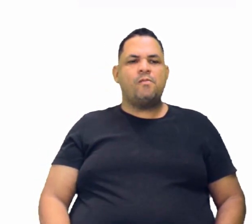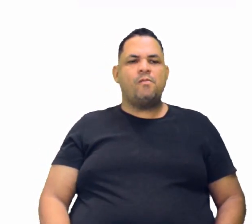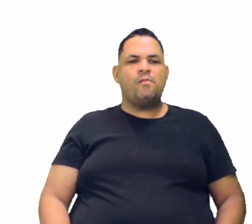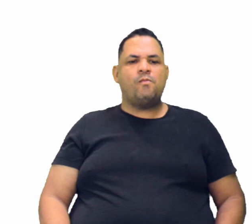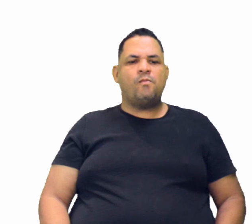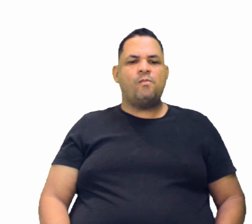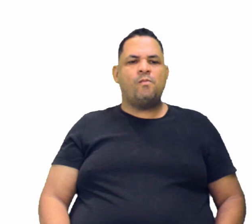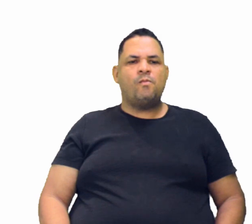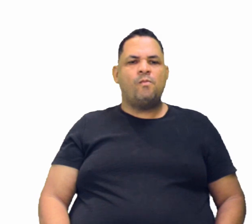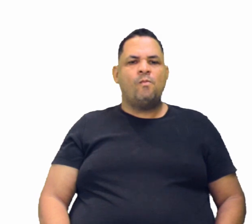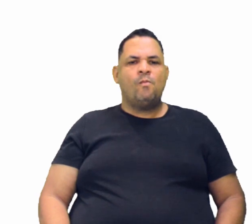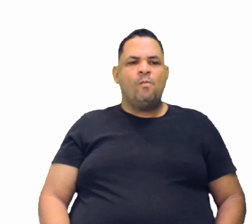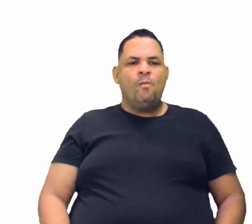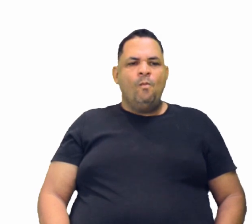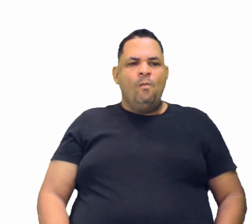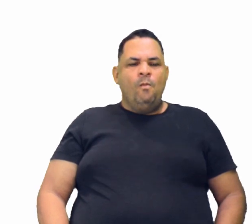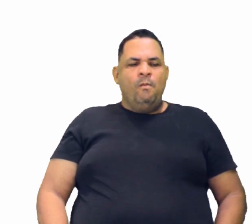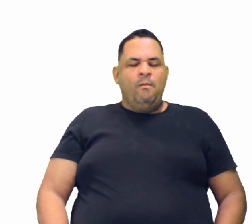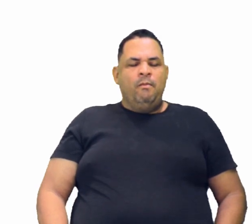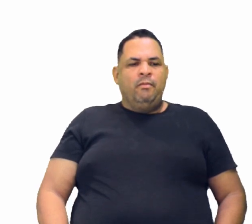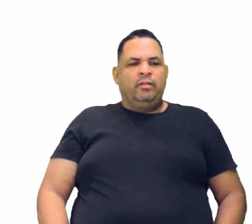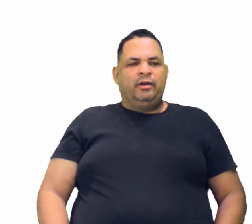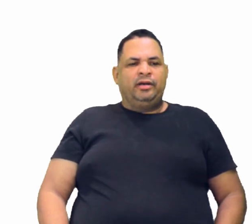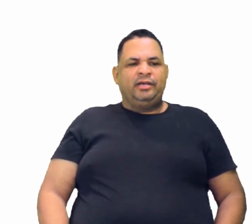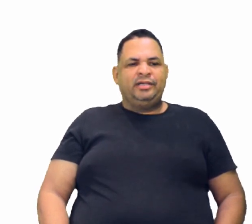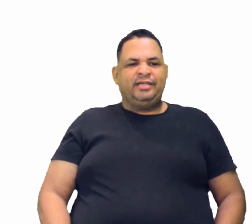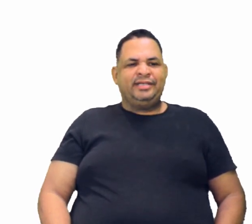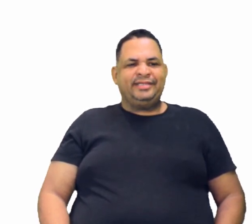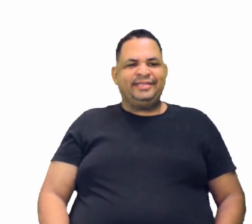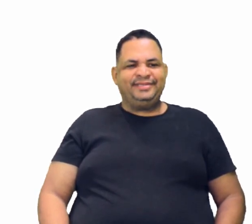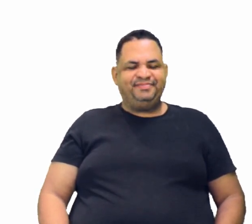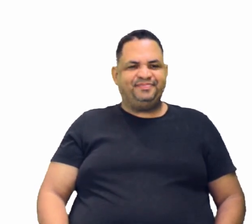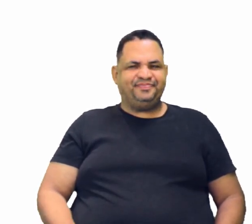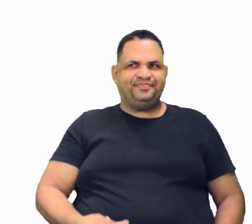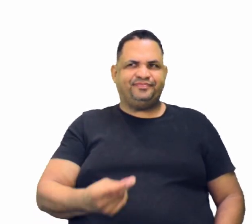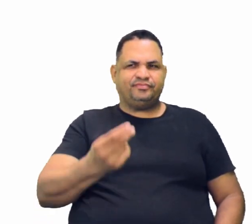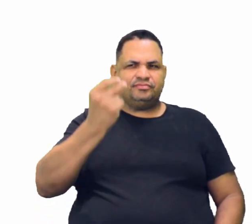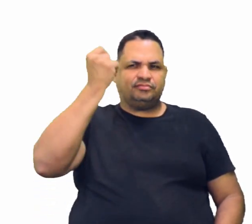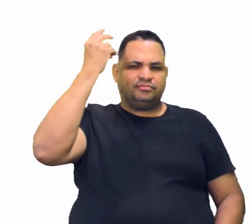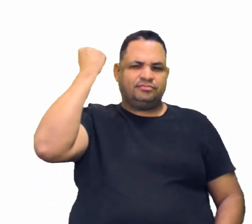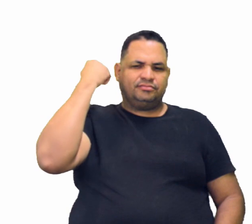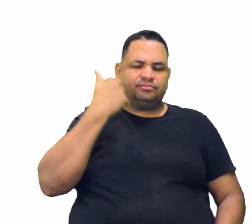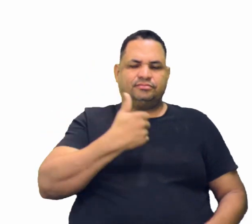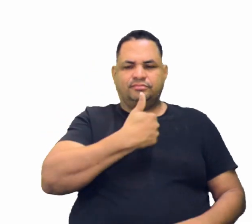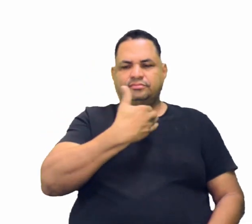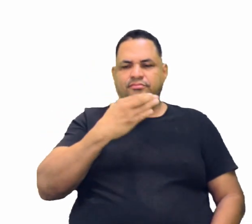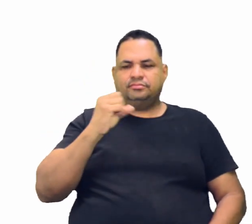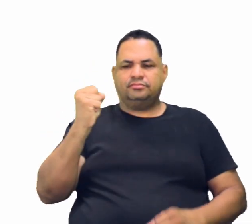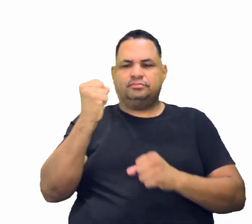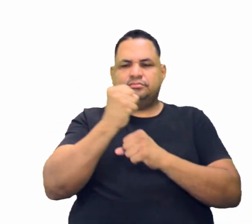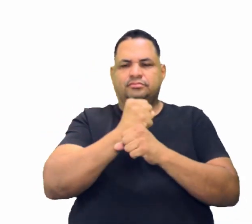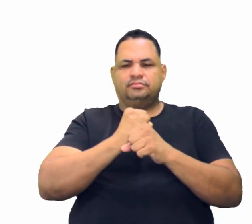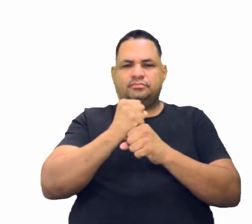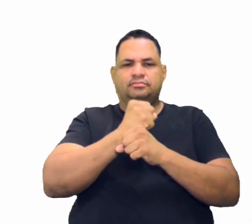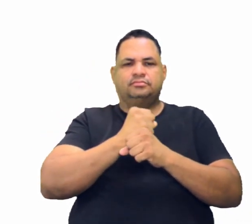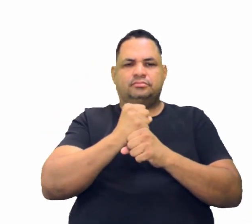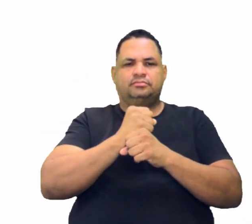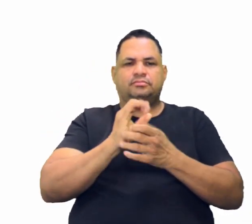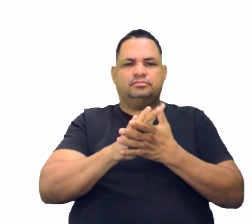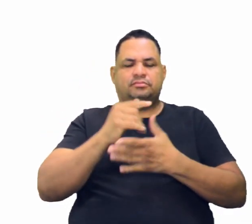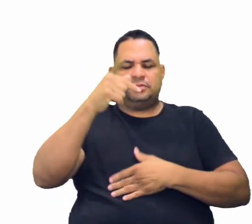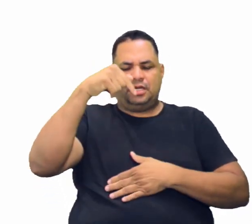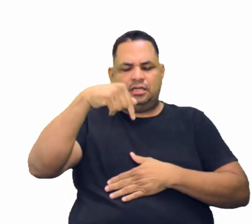Agora, mais outra, né? Faz 20 anos que estive aqui. Ou fazem 20 anos que eu